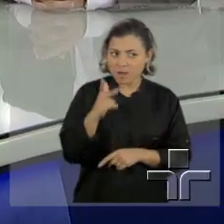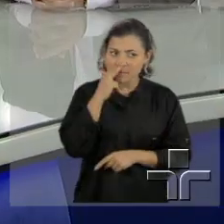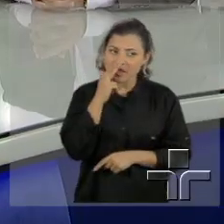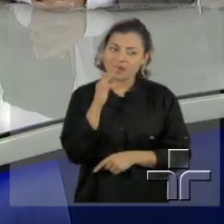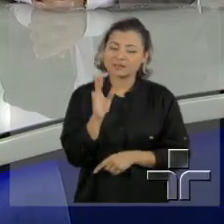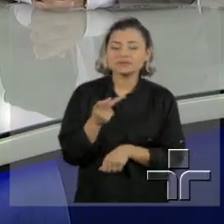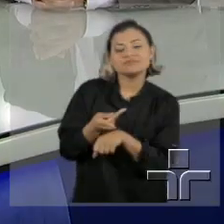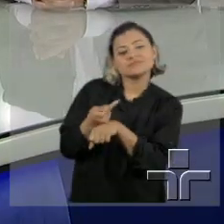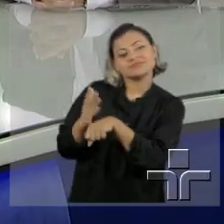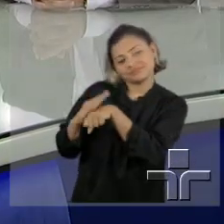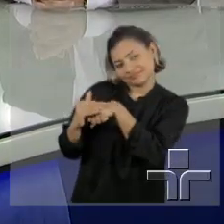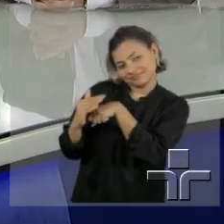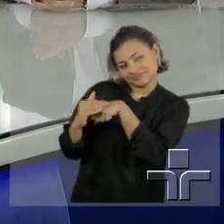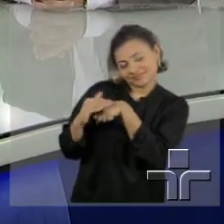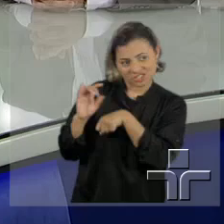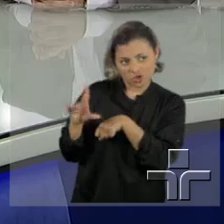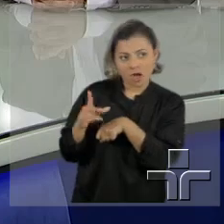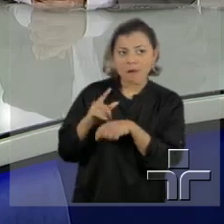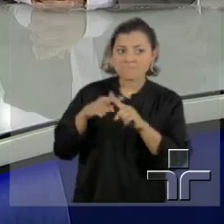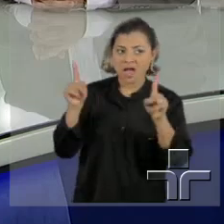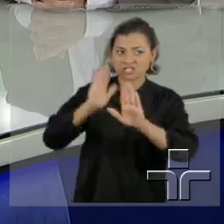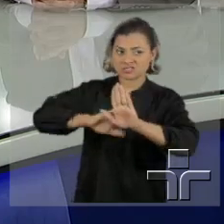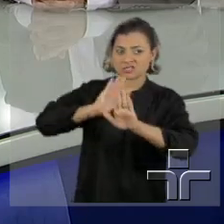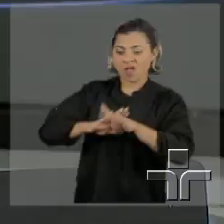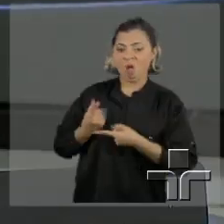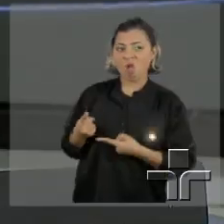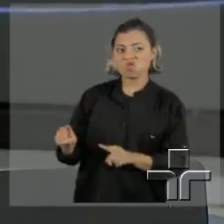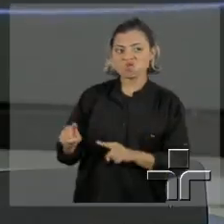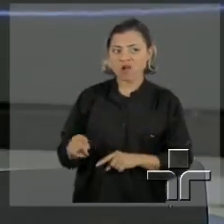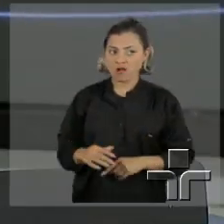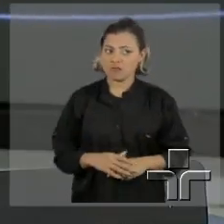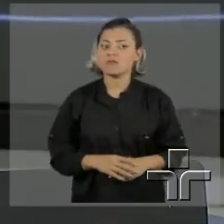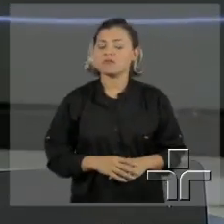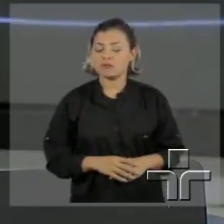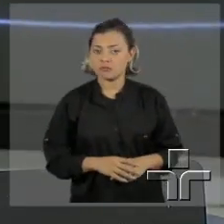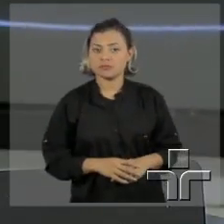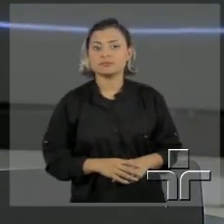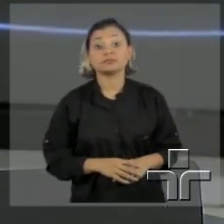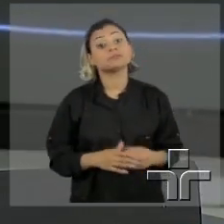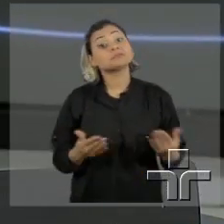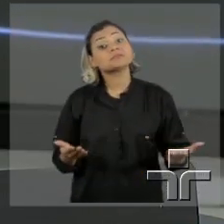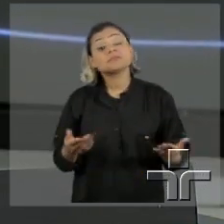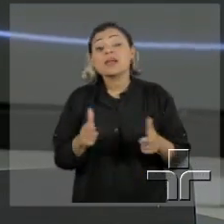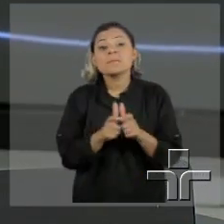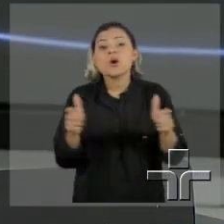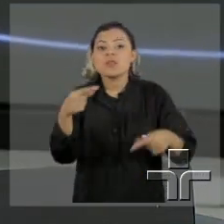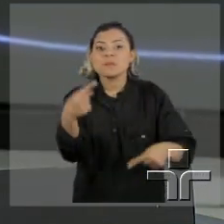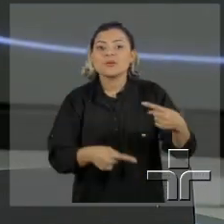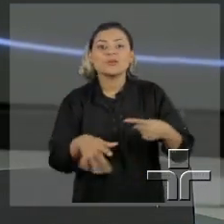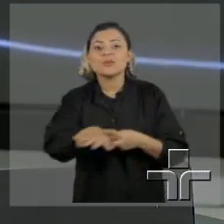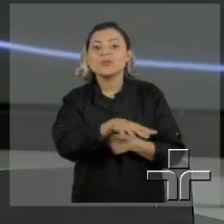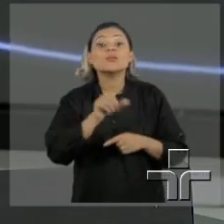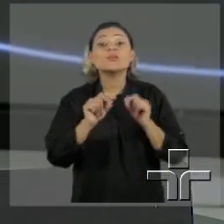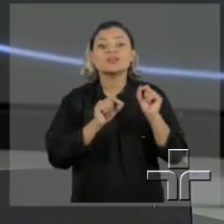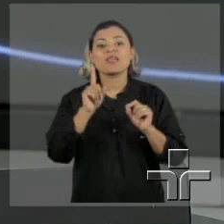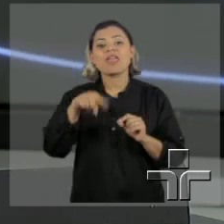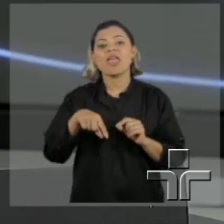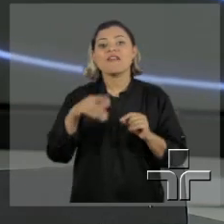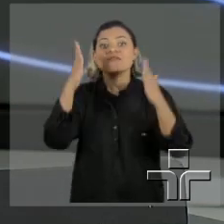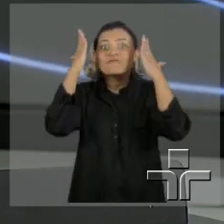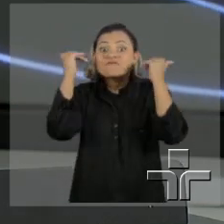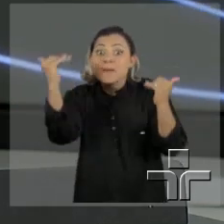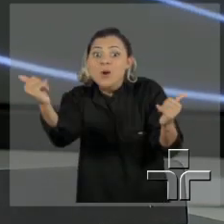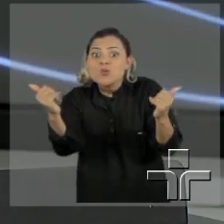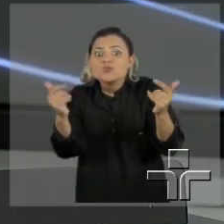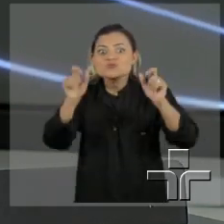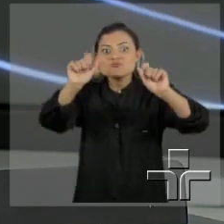procurando um lugar mais macio para espetar uma faca, né? Mas o maior ativo dos políticos é a popularidade e o eleitor. Sim. E